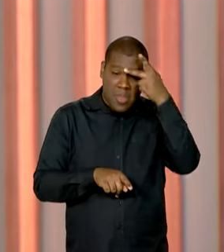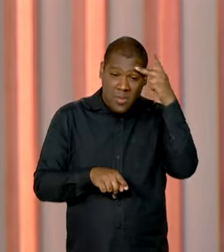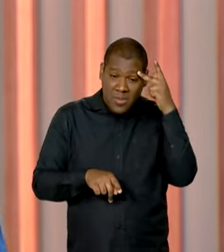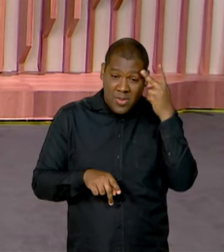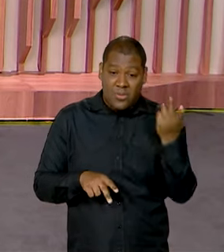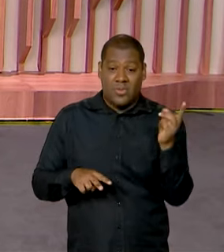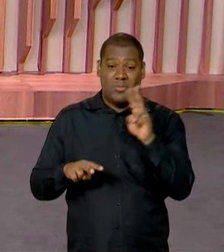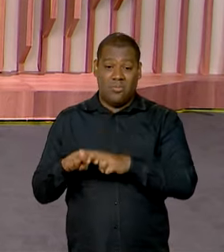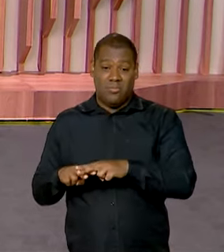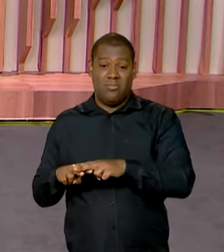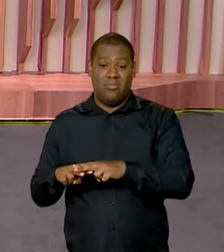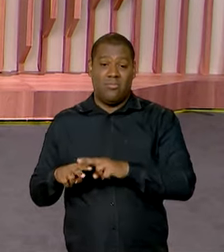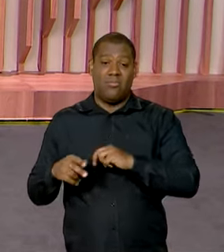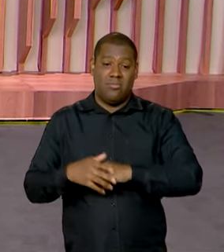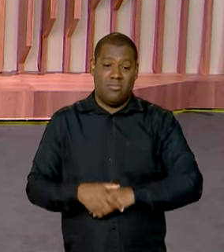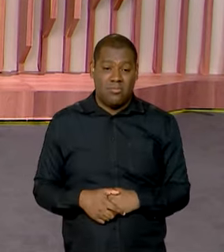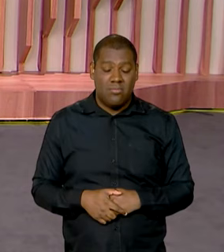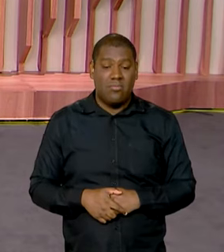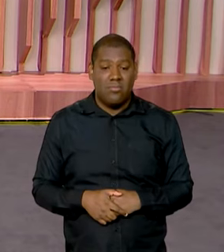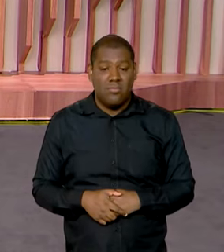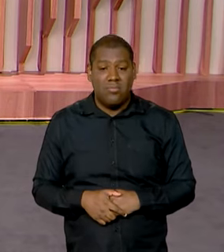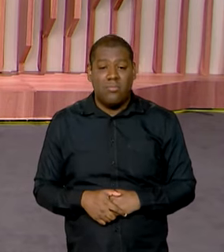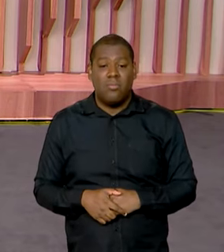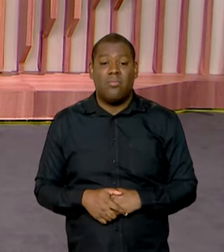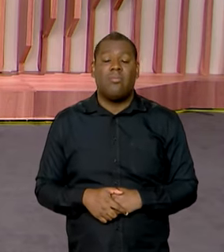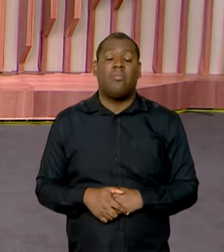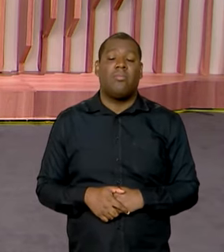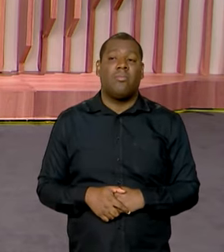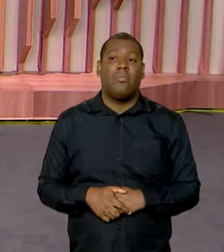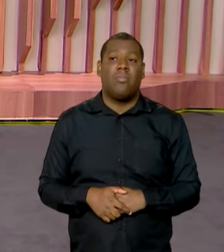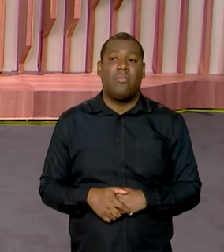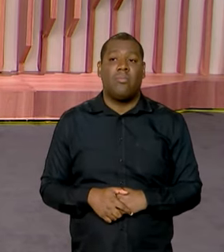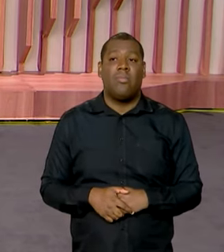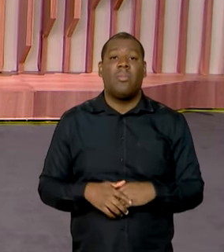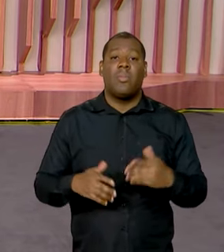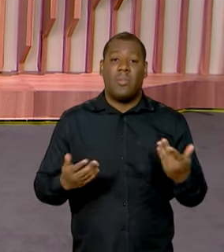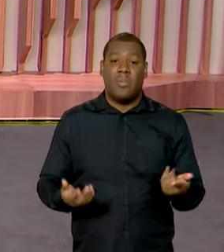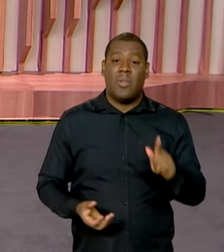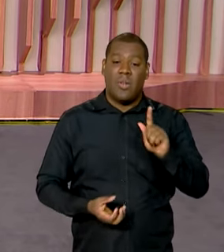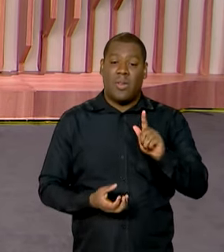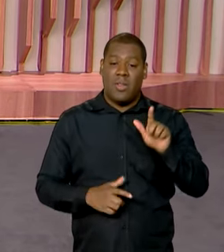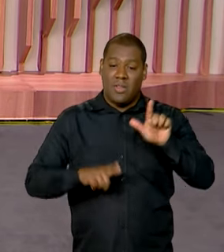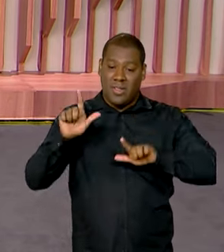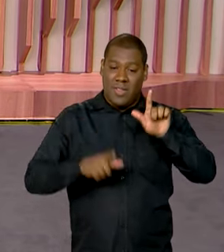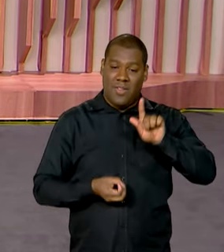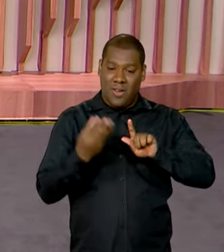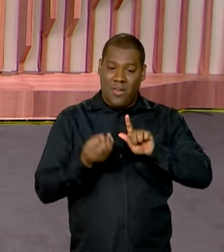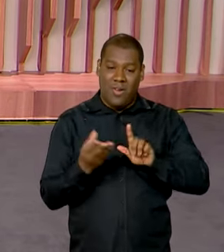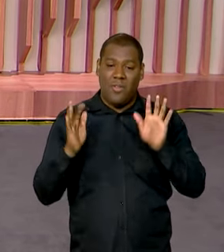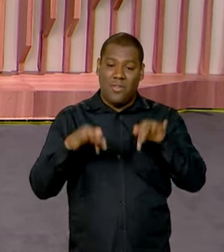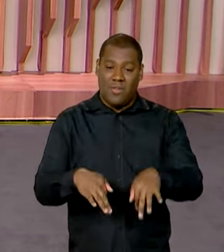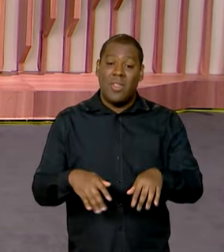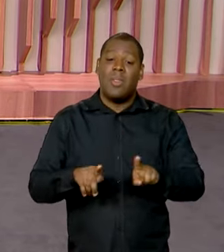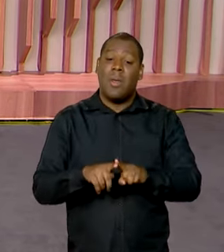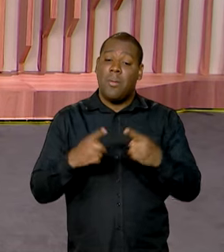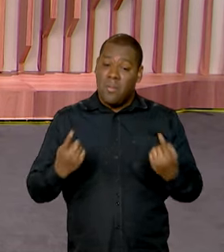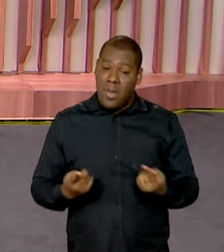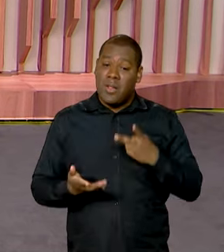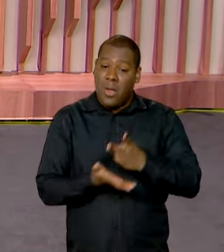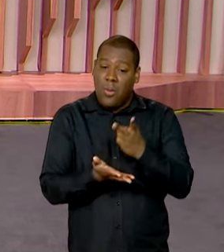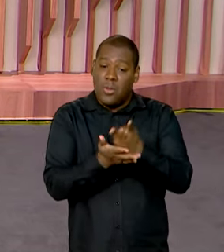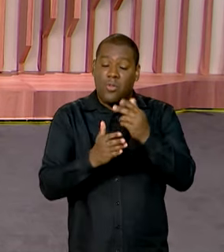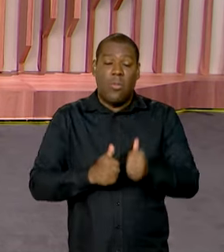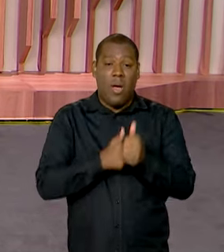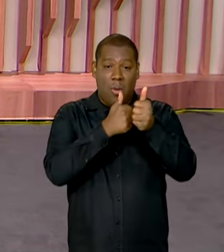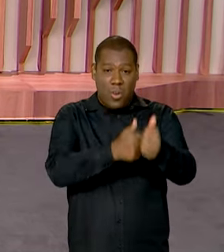liberdade. É isso, a gente fica por aqui, mas o Canal Gov segue acompanhando todas as ações do governo